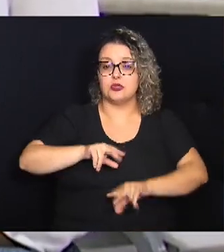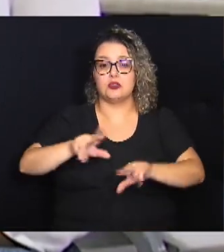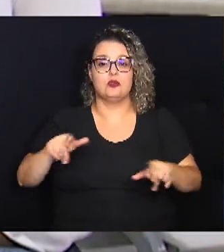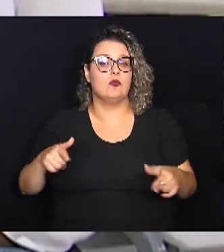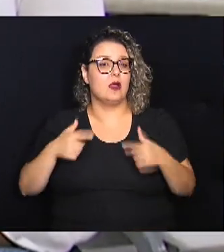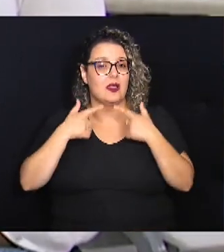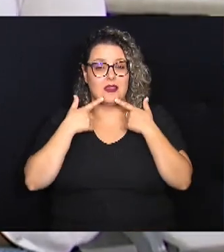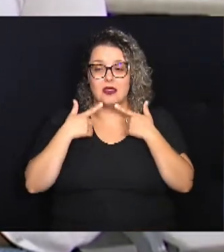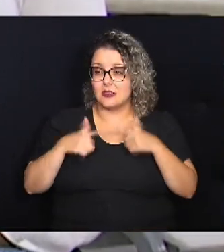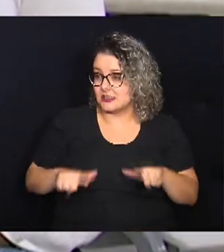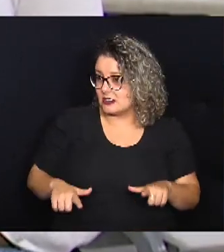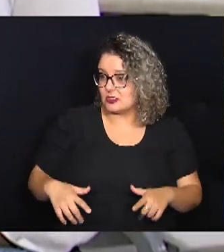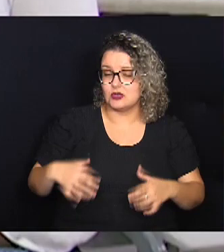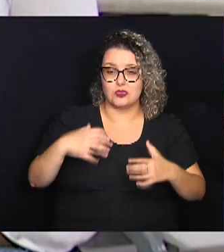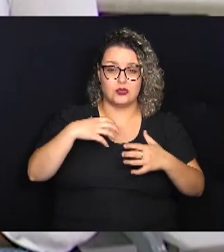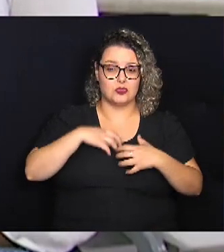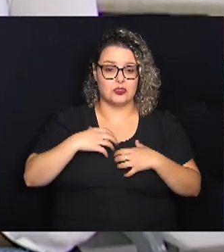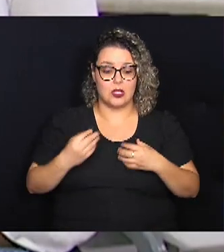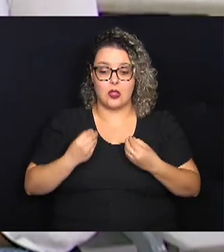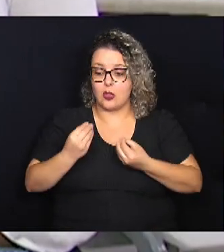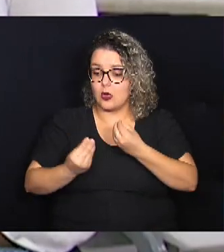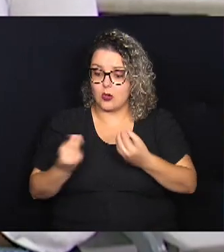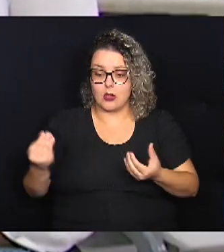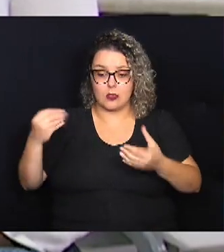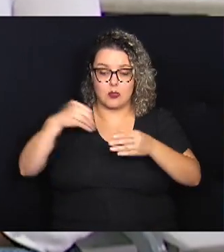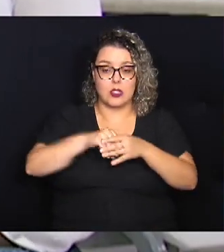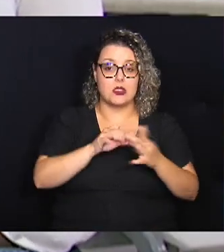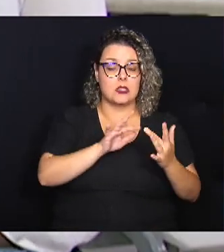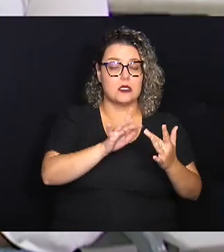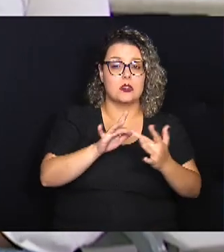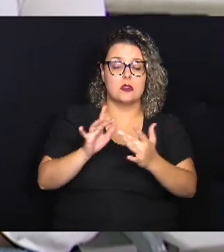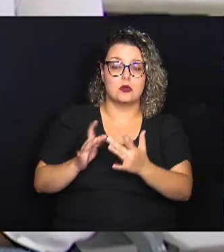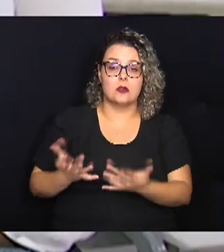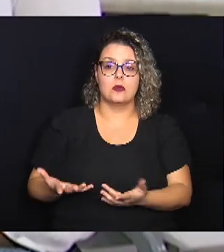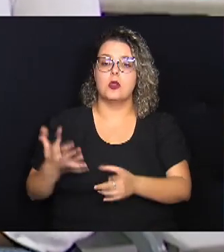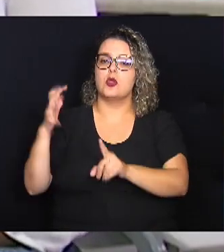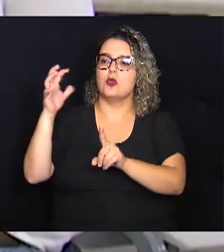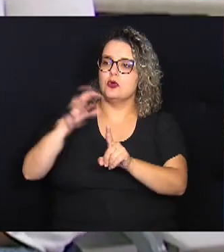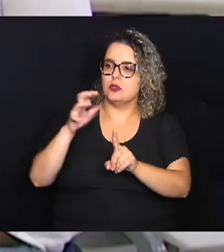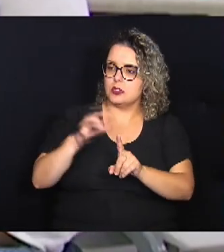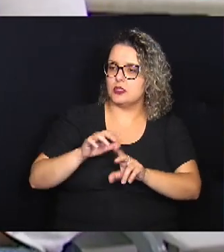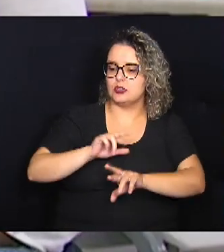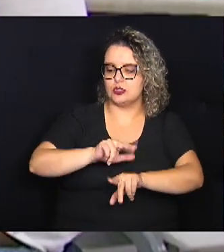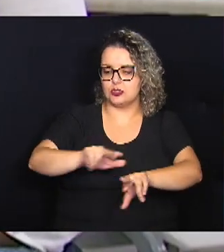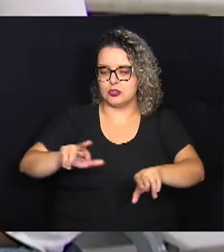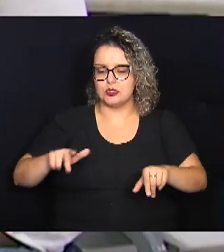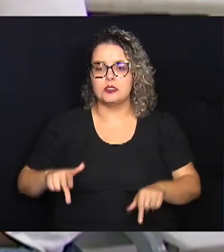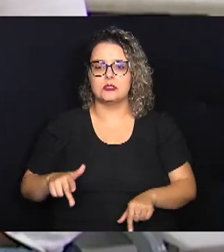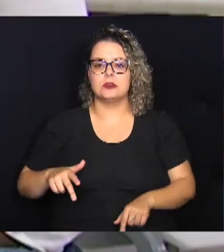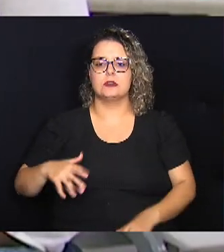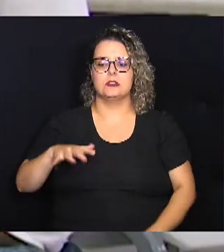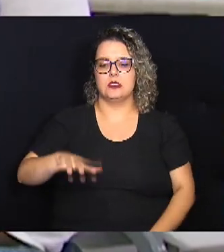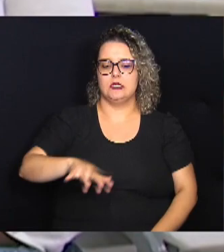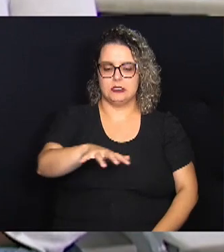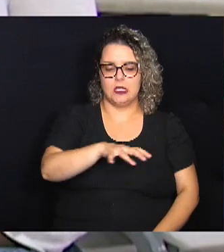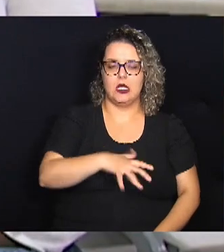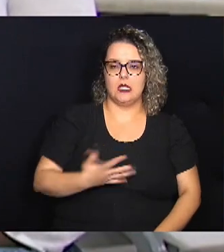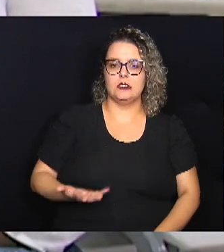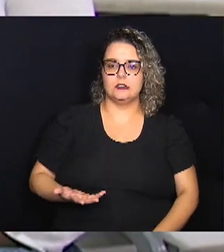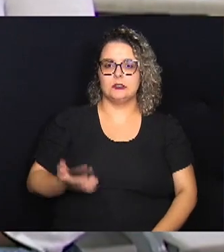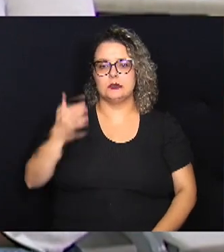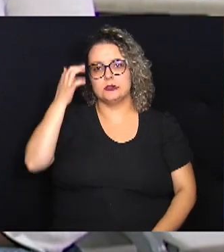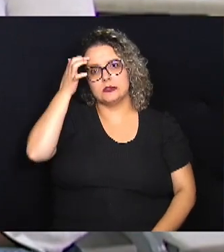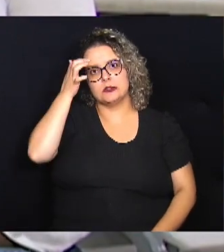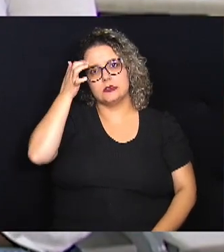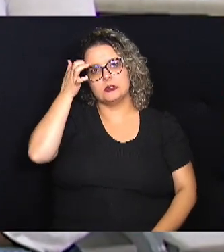línguas, das maneiras diferentes como essas línguas entraram em contato, impactaram diferentemente nas diferentes regiões. Então, a gente vai